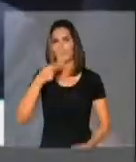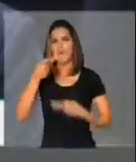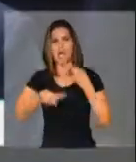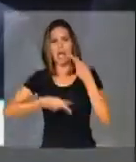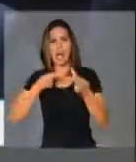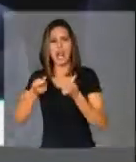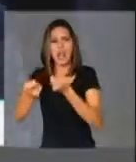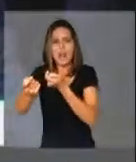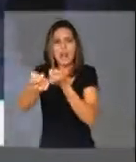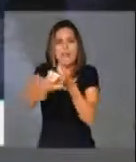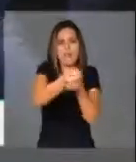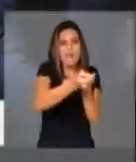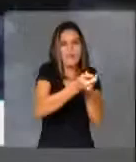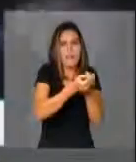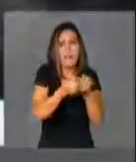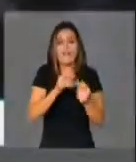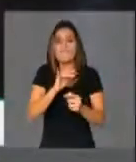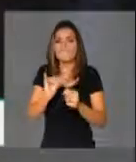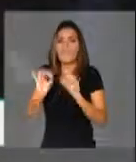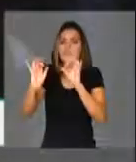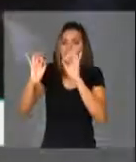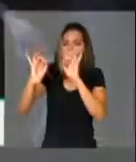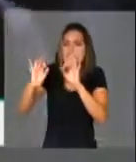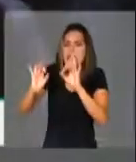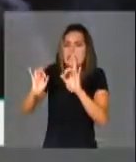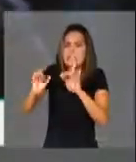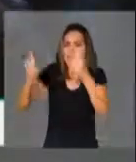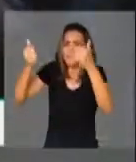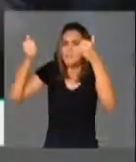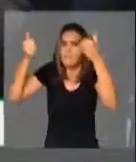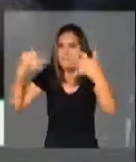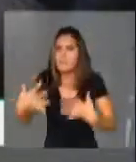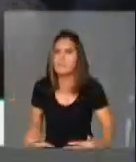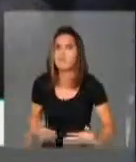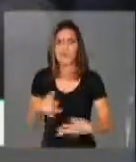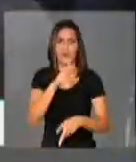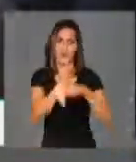falácias e as mentiras serão destrinchadas por nós e o povo não perderá o seu direito.